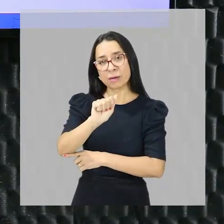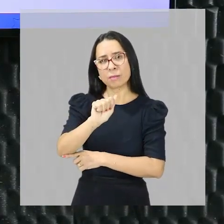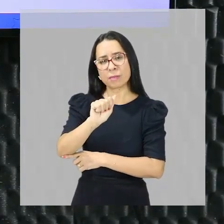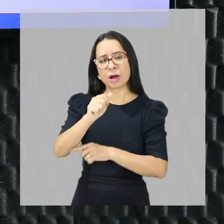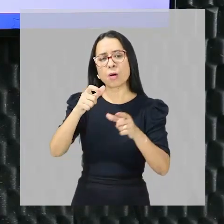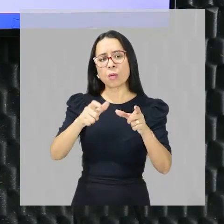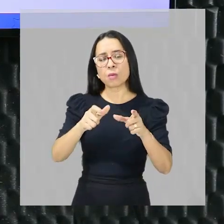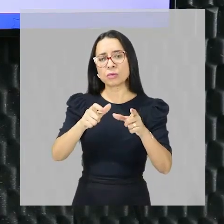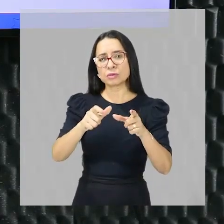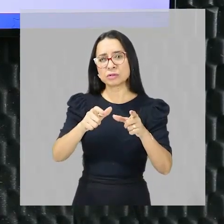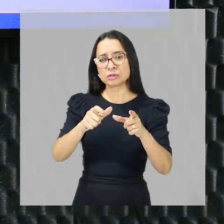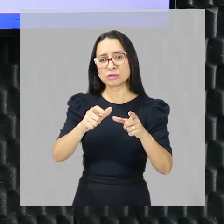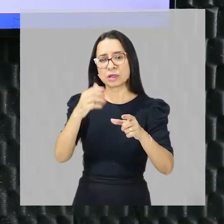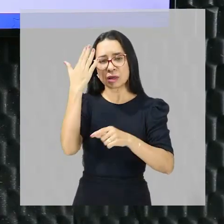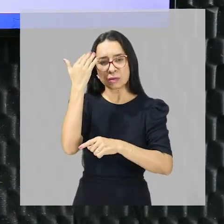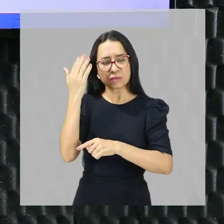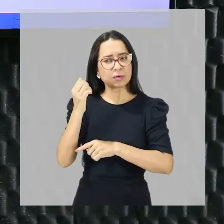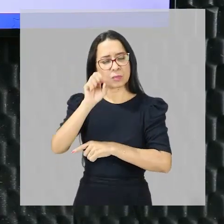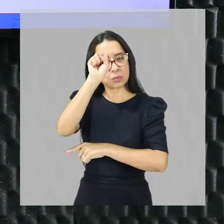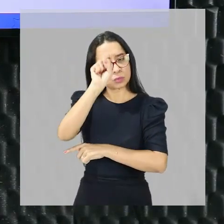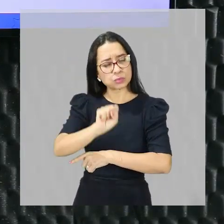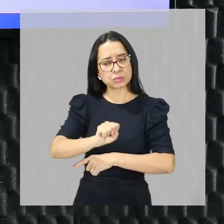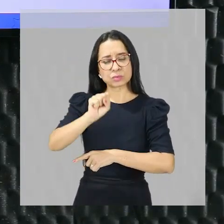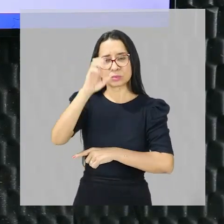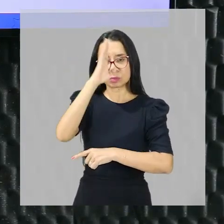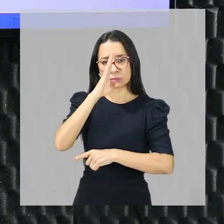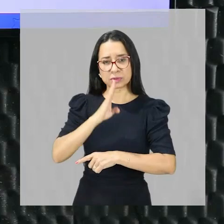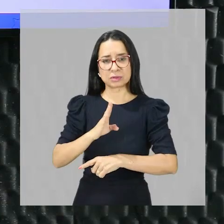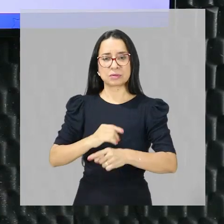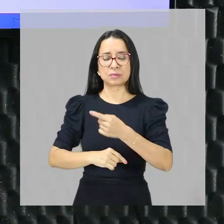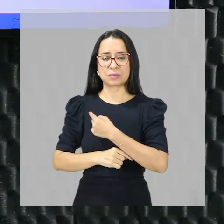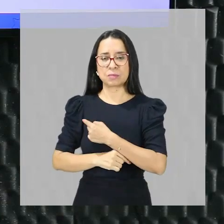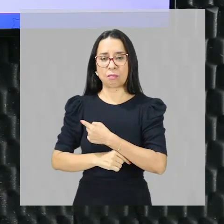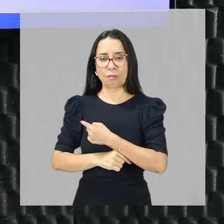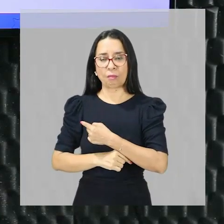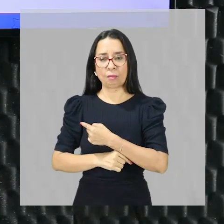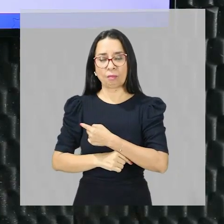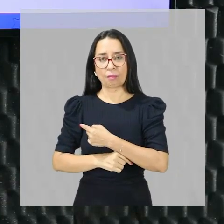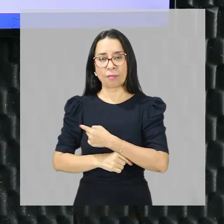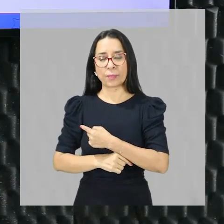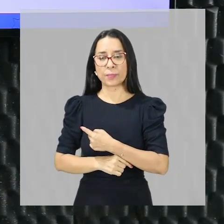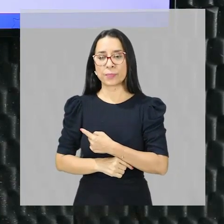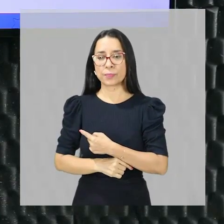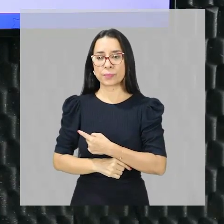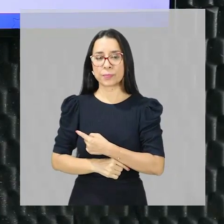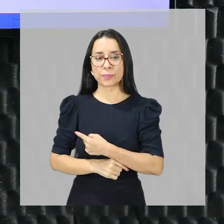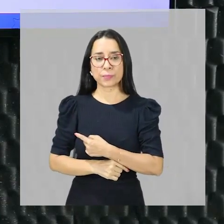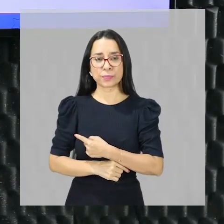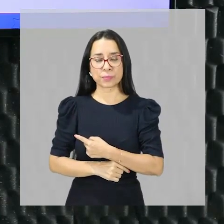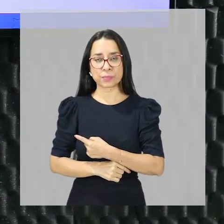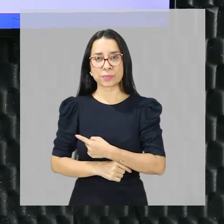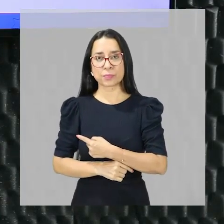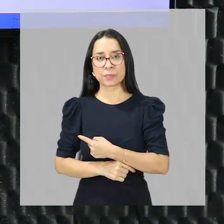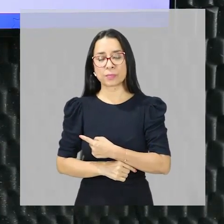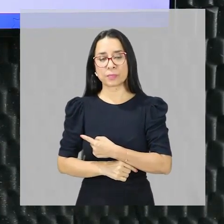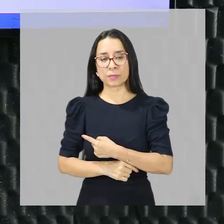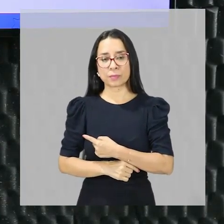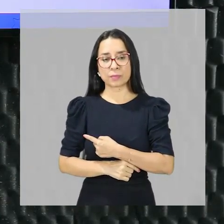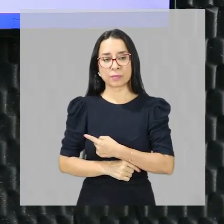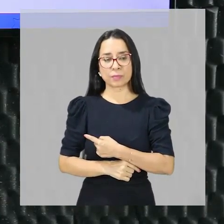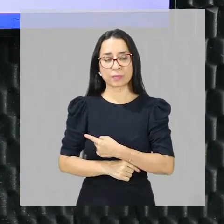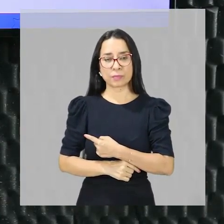que o comando ele fala lá, que é no sul do país, extremo sul do Brasil, tá? Que tem 71% da sua área ocupada com